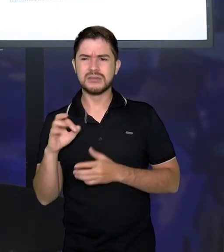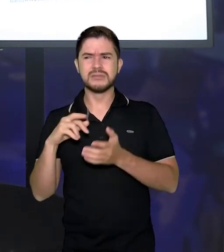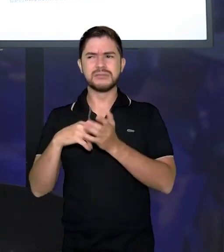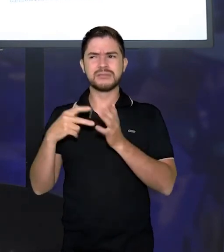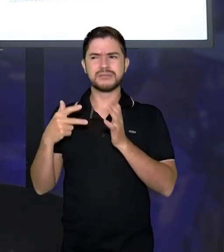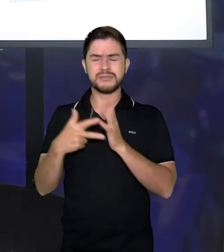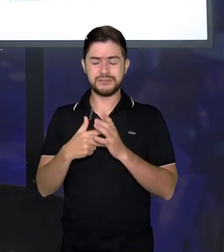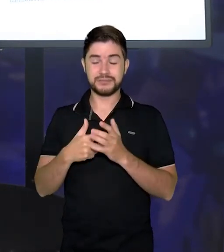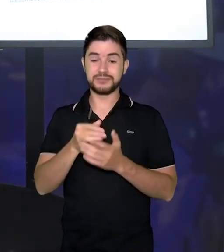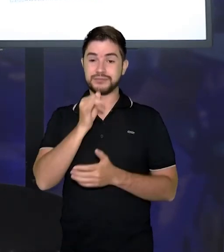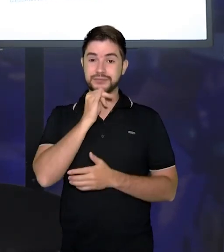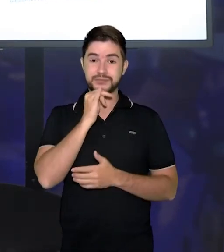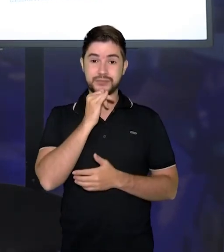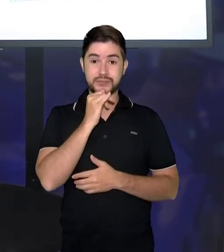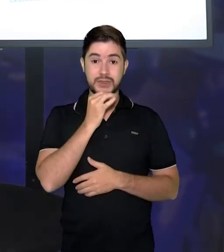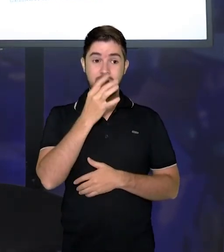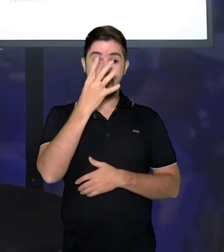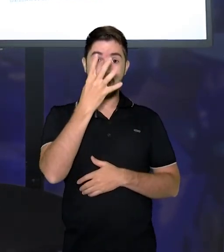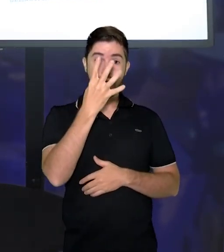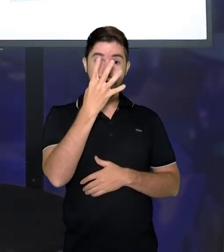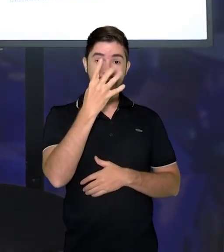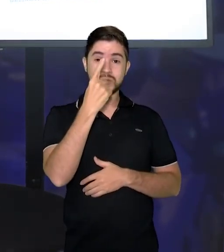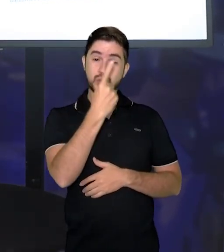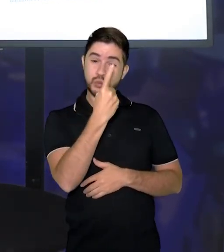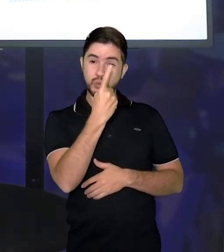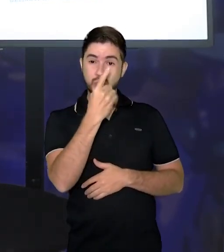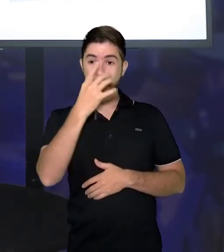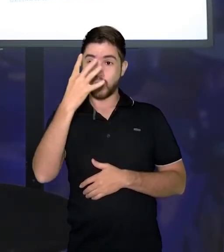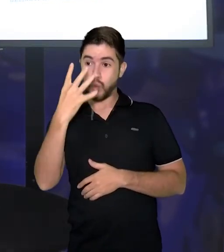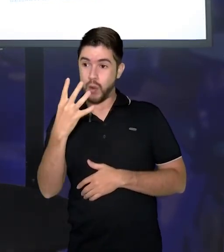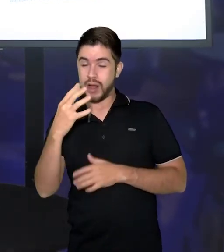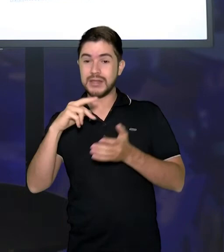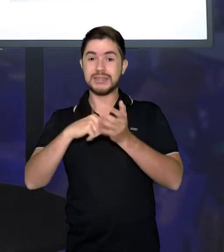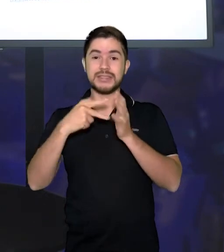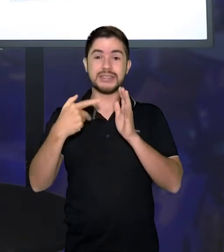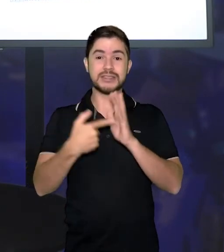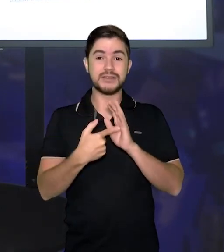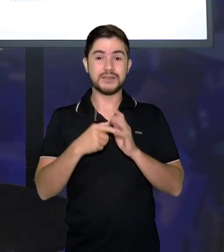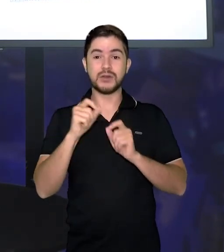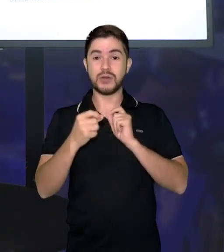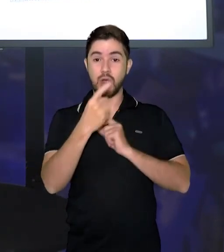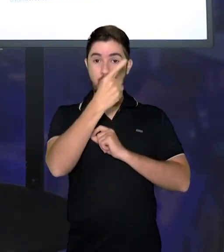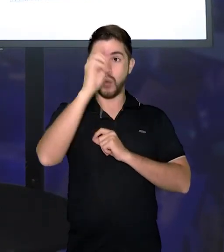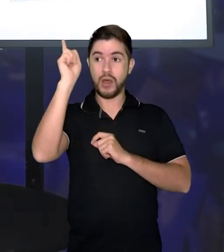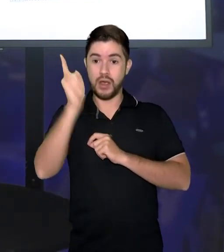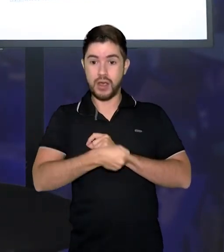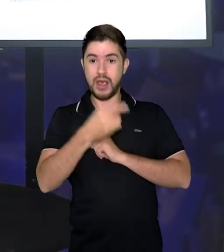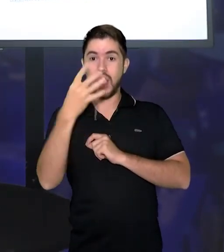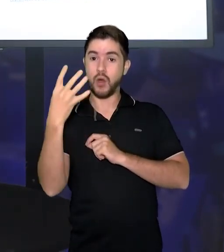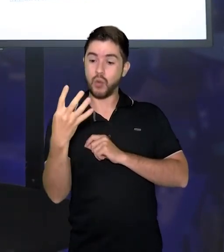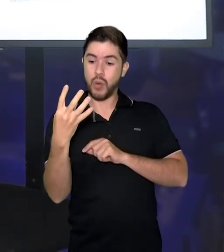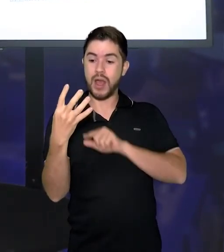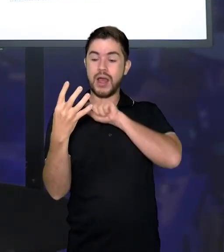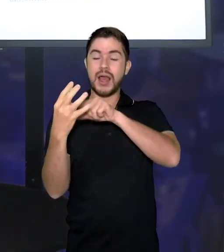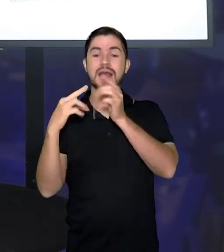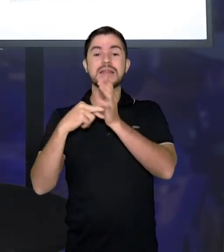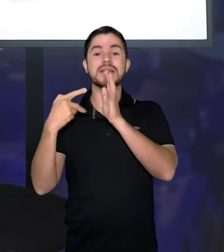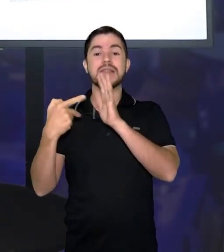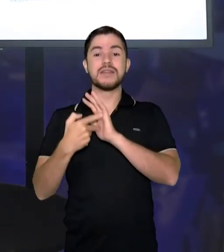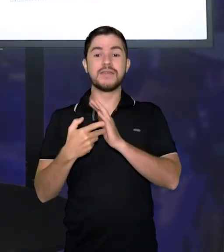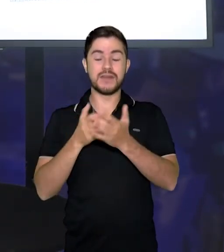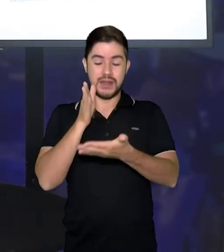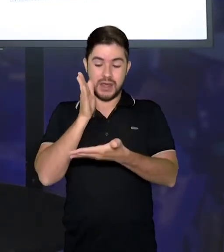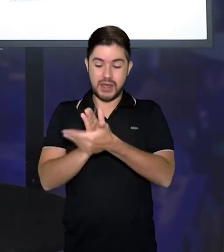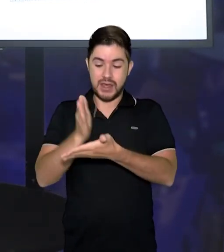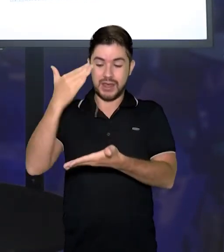é o bolo dividido em 4 partes, onde ela vai doar apenas um pedaço